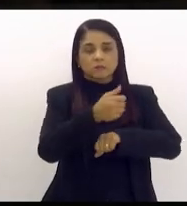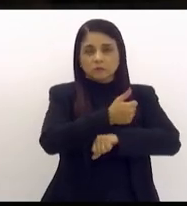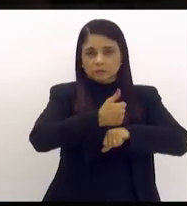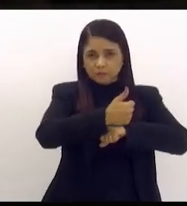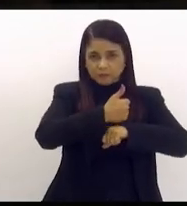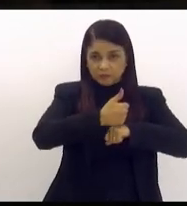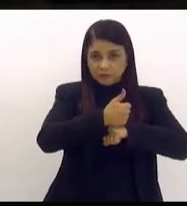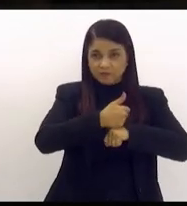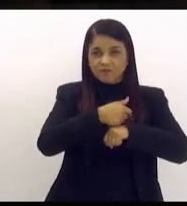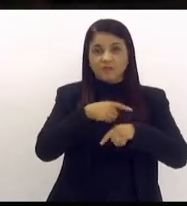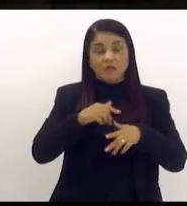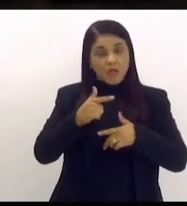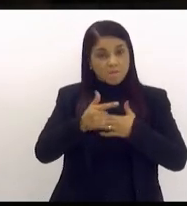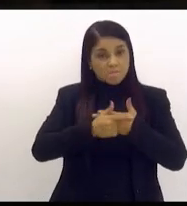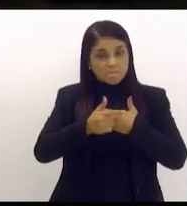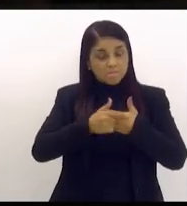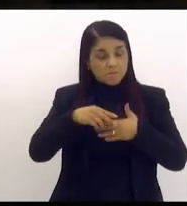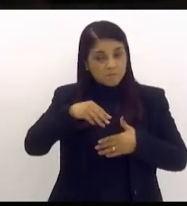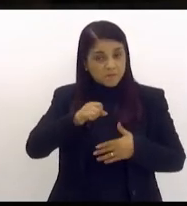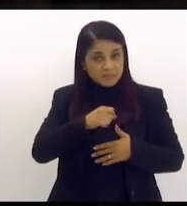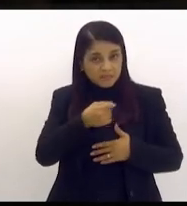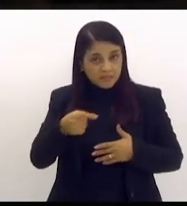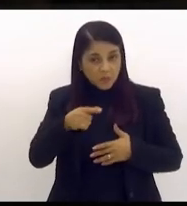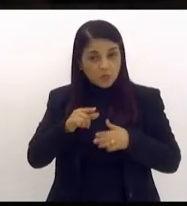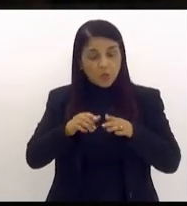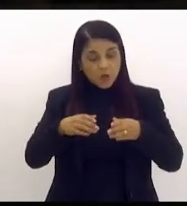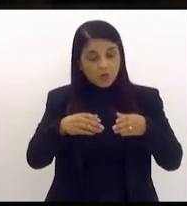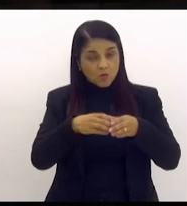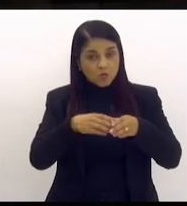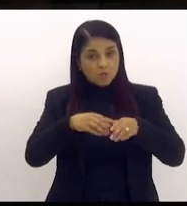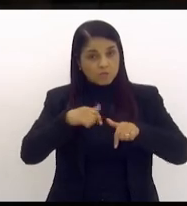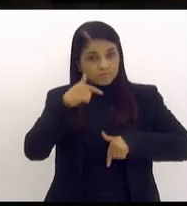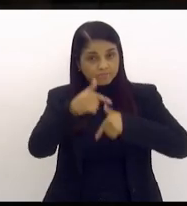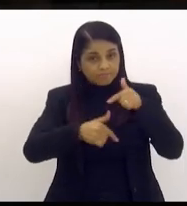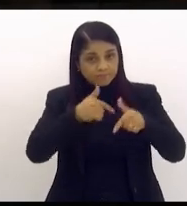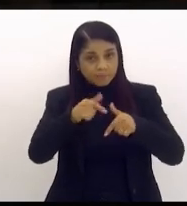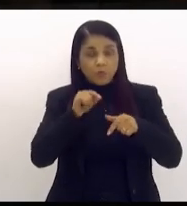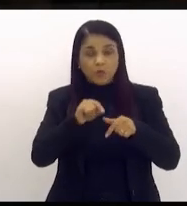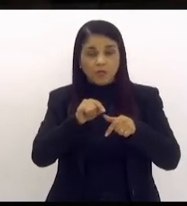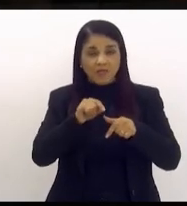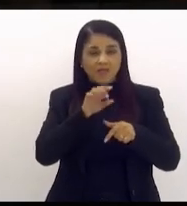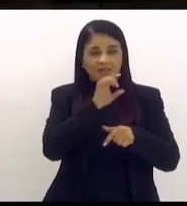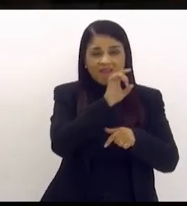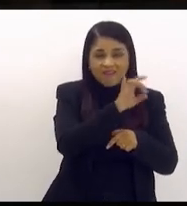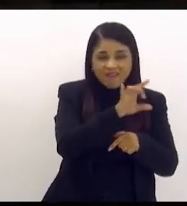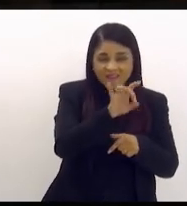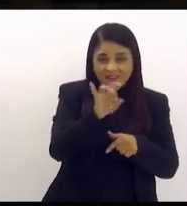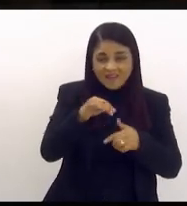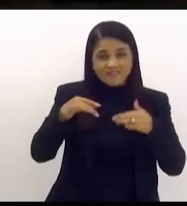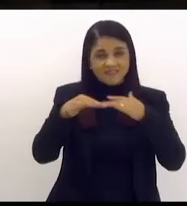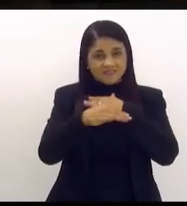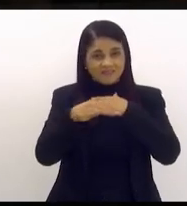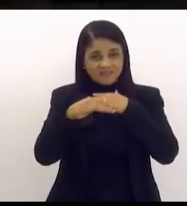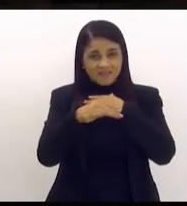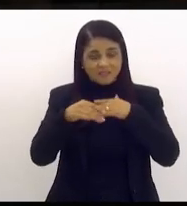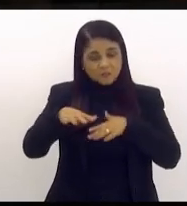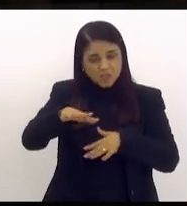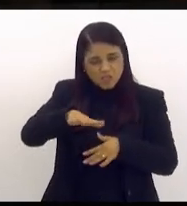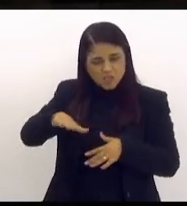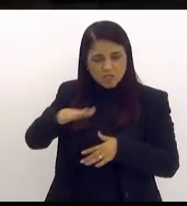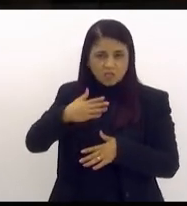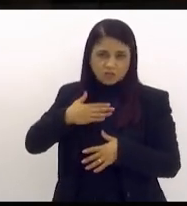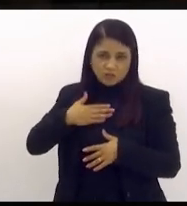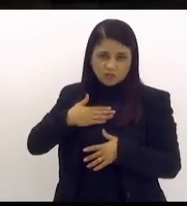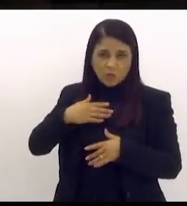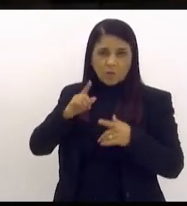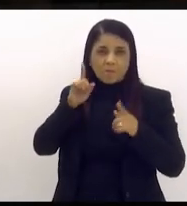missão a nossa frente aqui tem a principal missão da gente pegar cada cidade é principalmente a minha região ali que